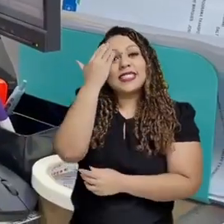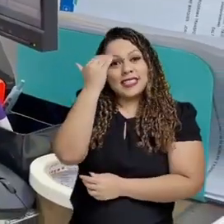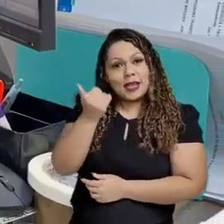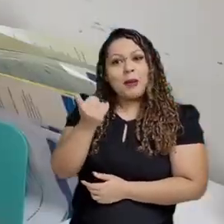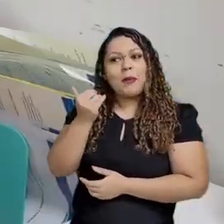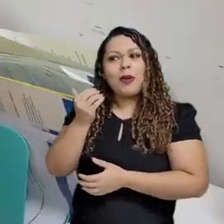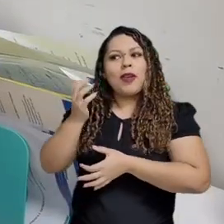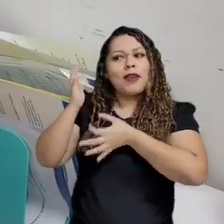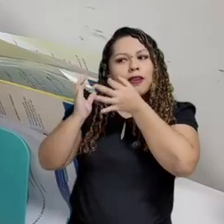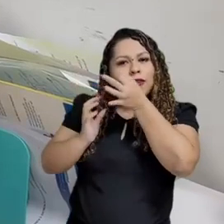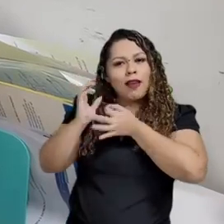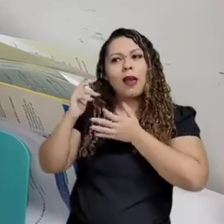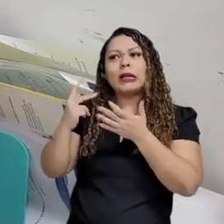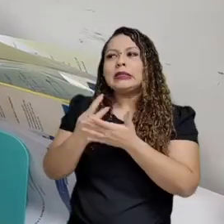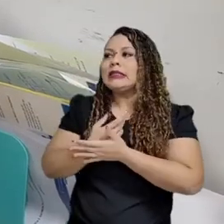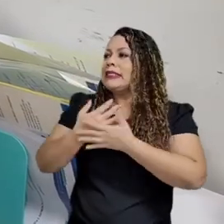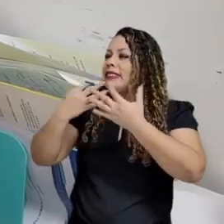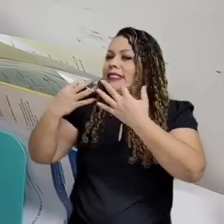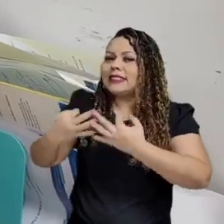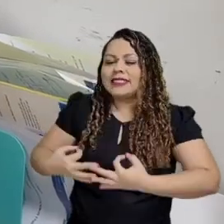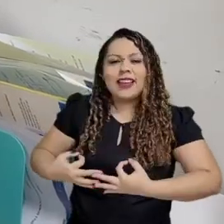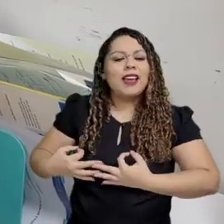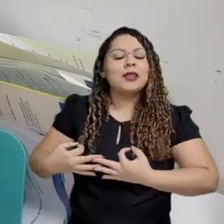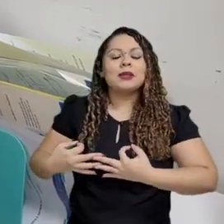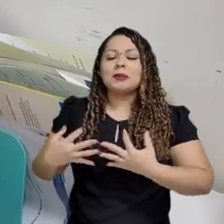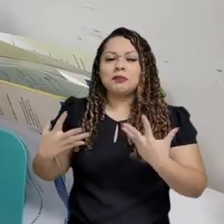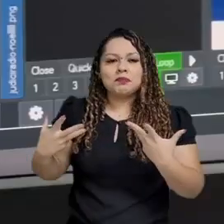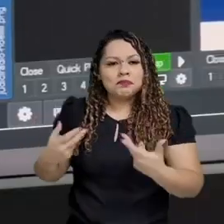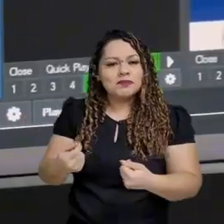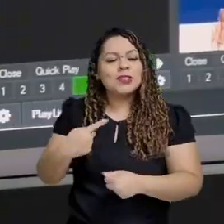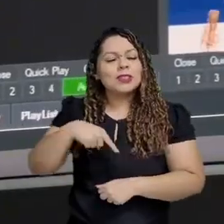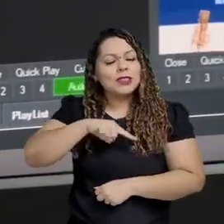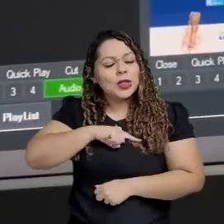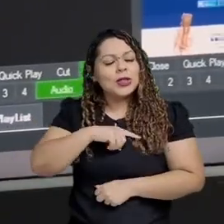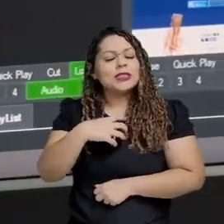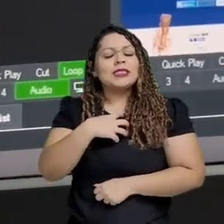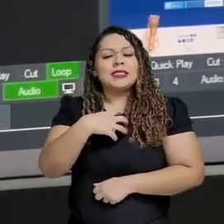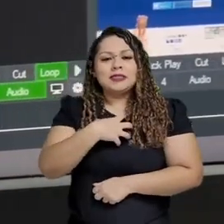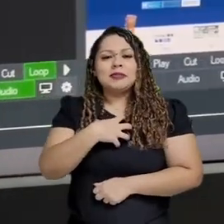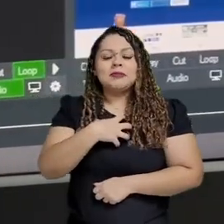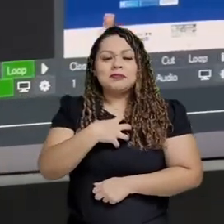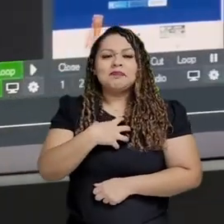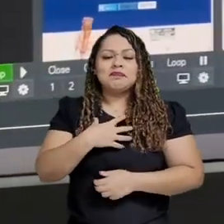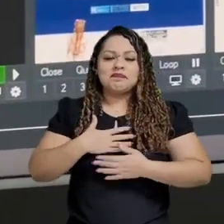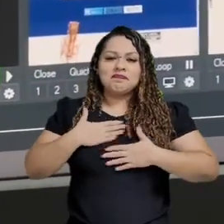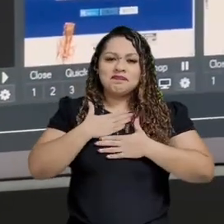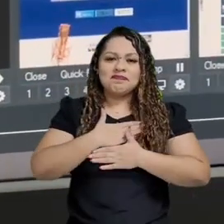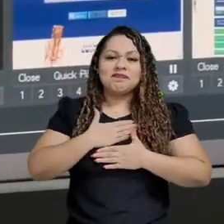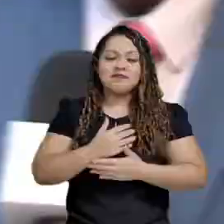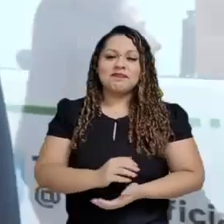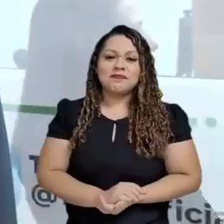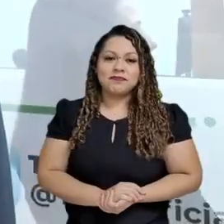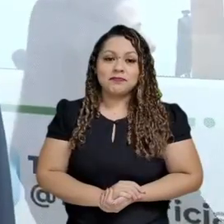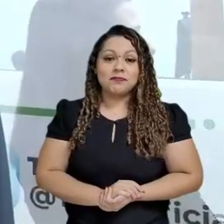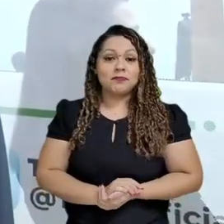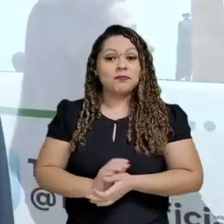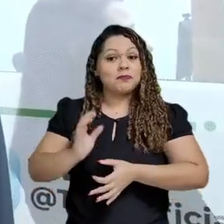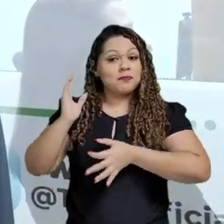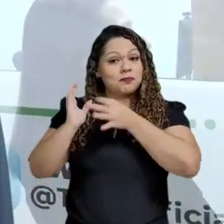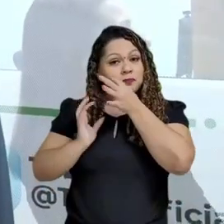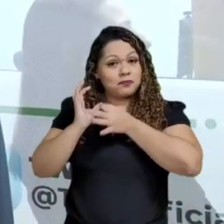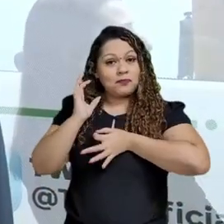que a rádio está dando certo, está funcionando. E isso é o que nos move, né? O desafio. Essa rádio